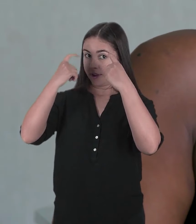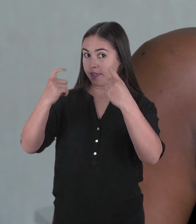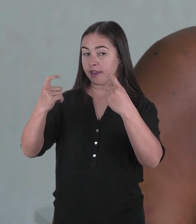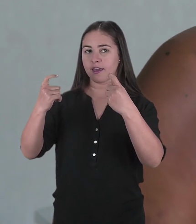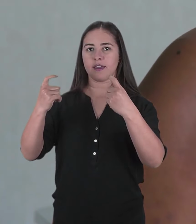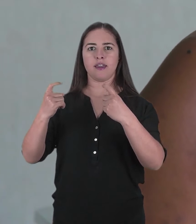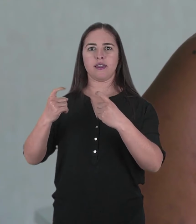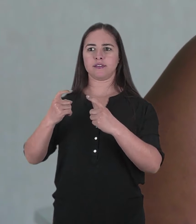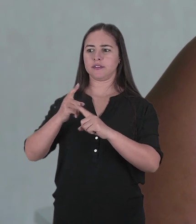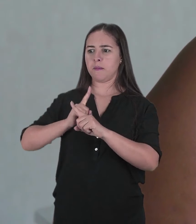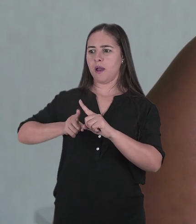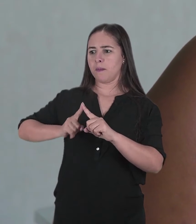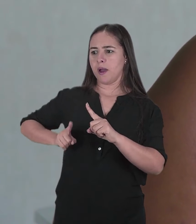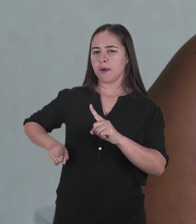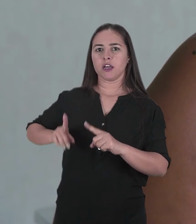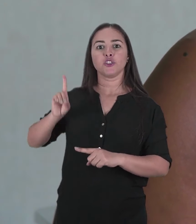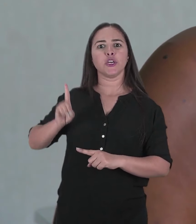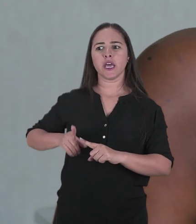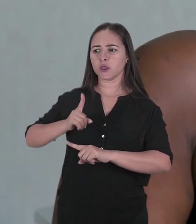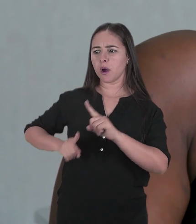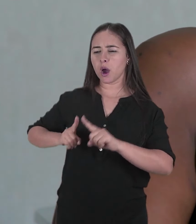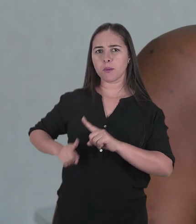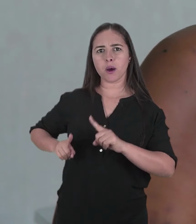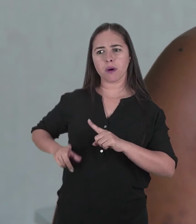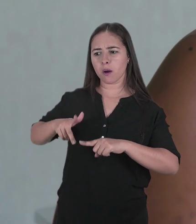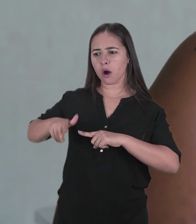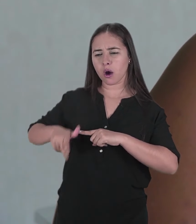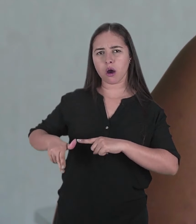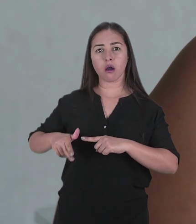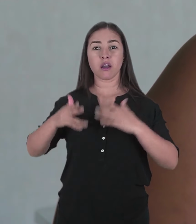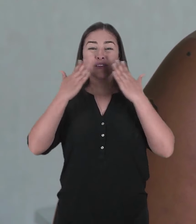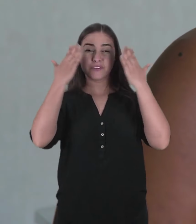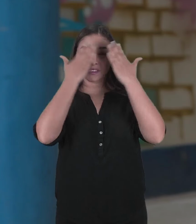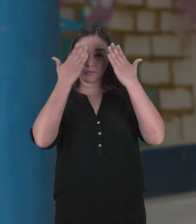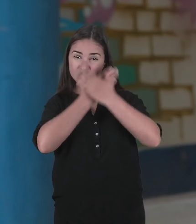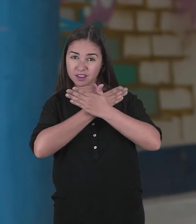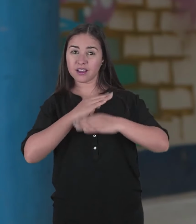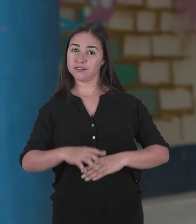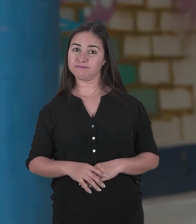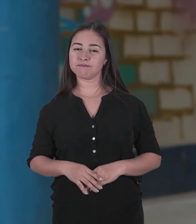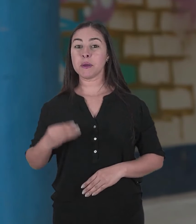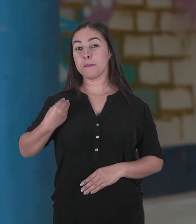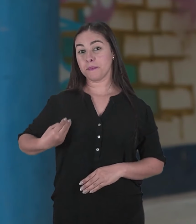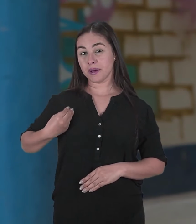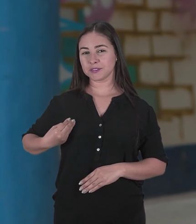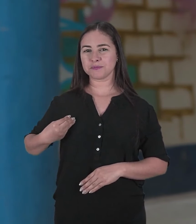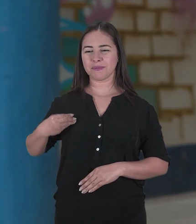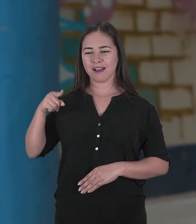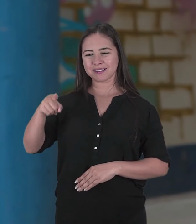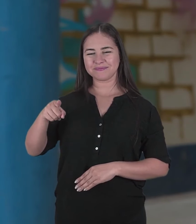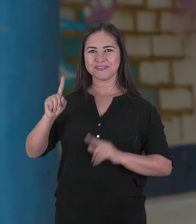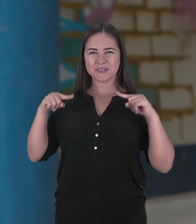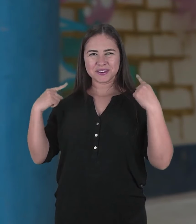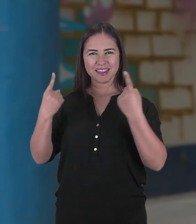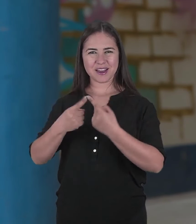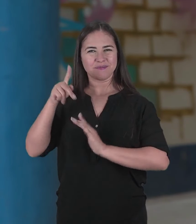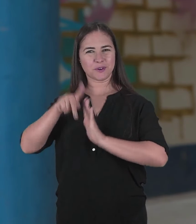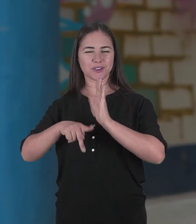violências, violações de direitos, invisibilidades. Participar do fórum foi muito bom, né, no sentido de